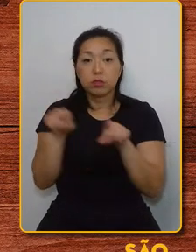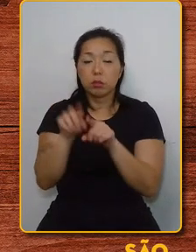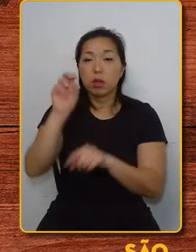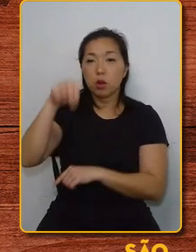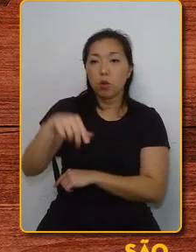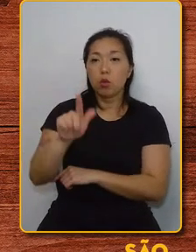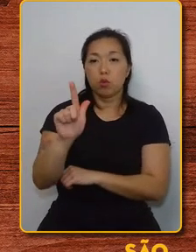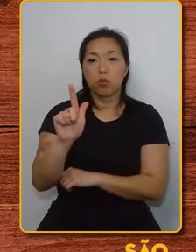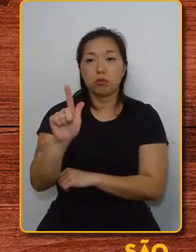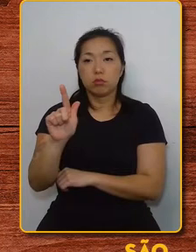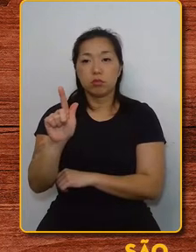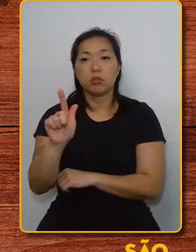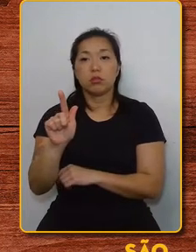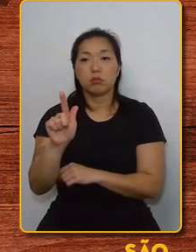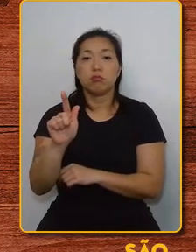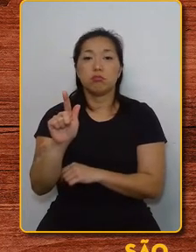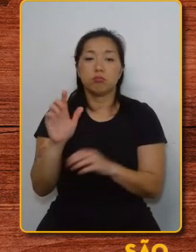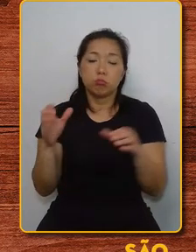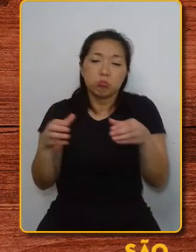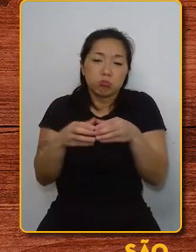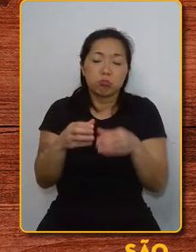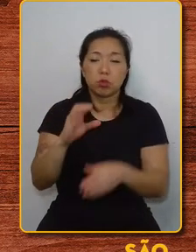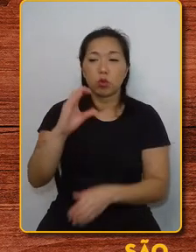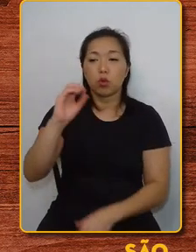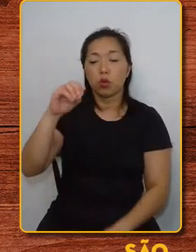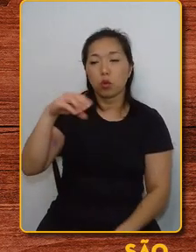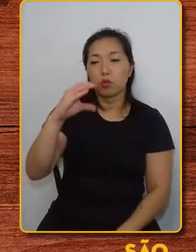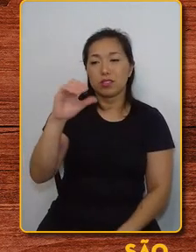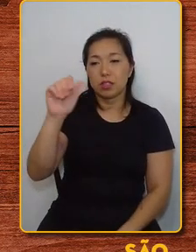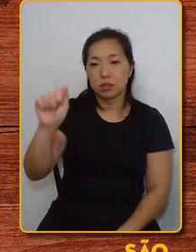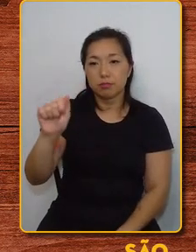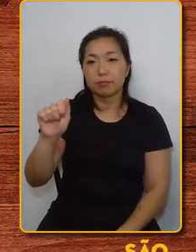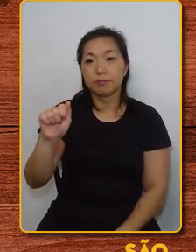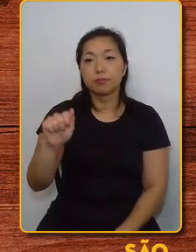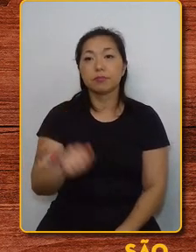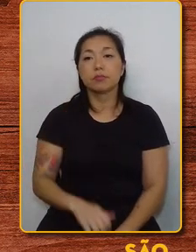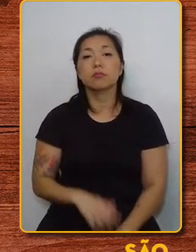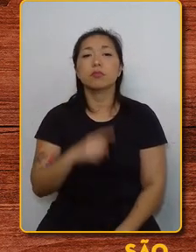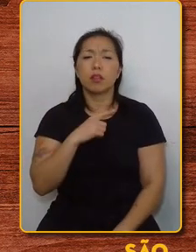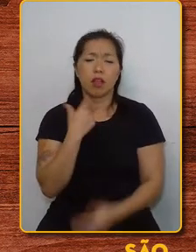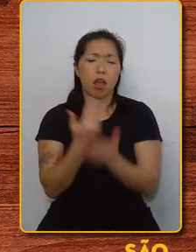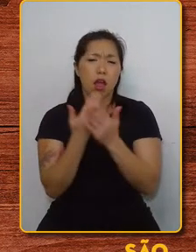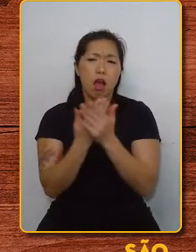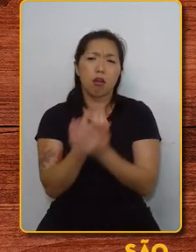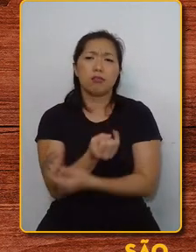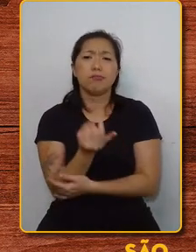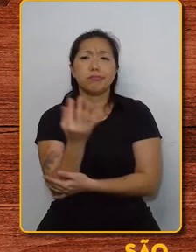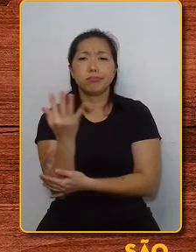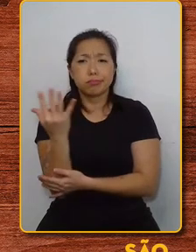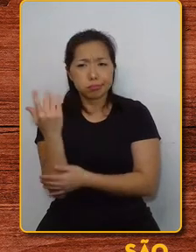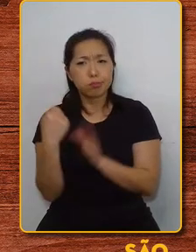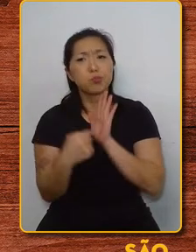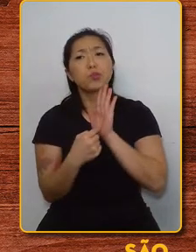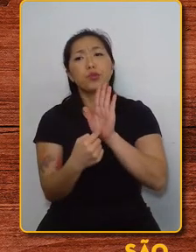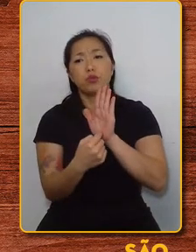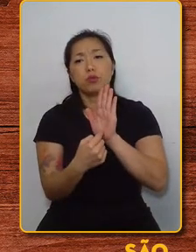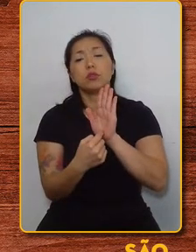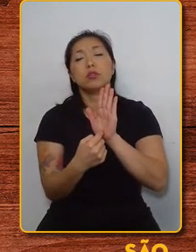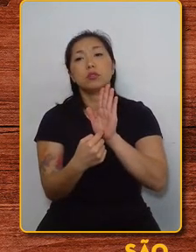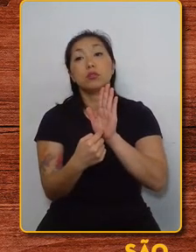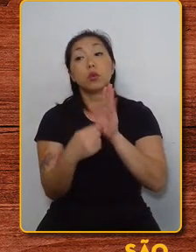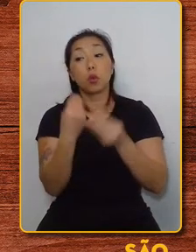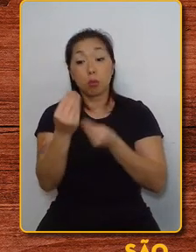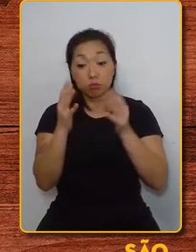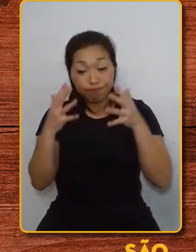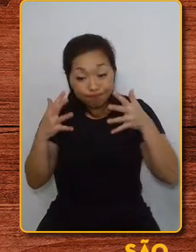nos conselhos, né? Nos conselhos. Então, nós temos várias aulas lá mostrando, né? A complexidade que